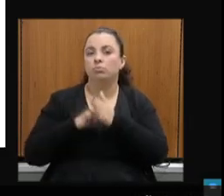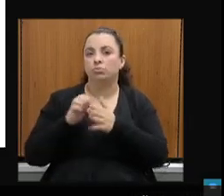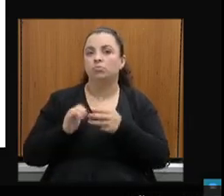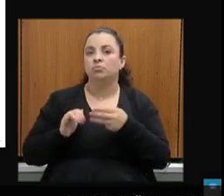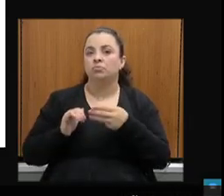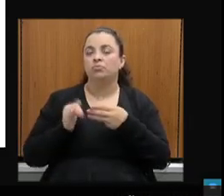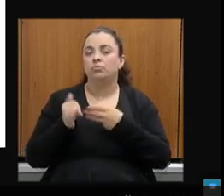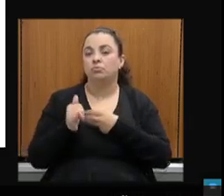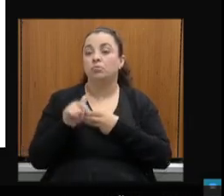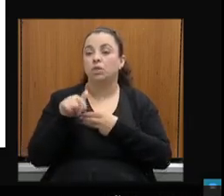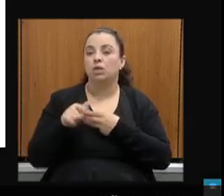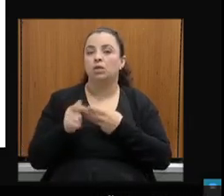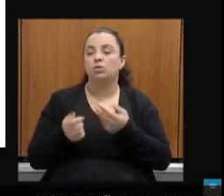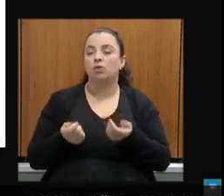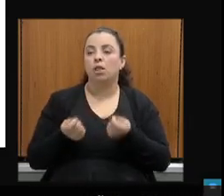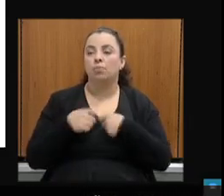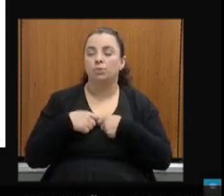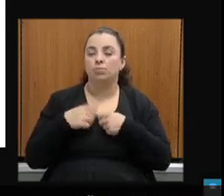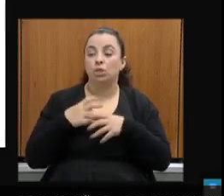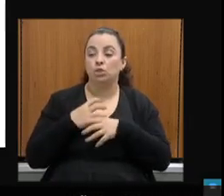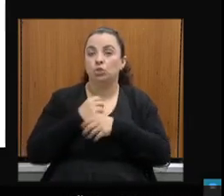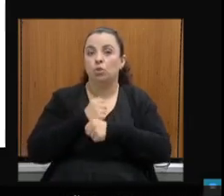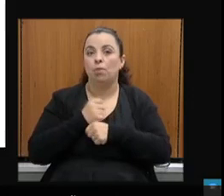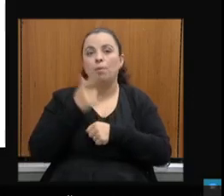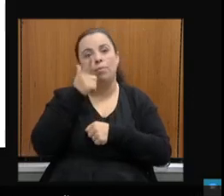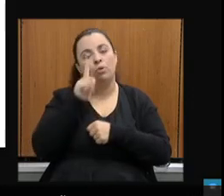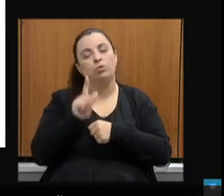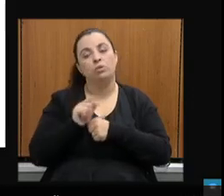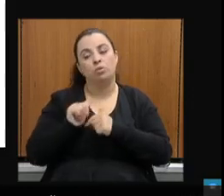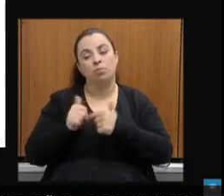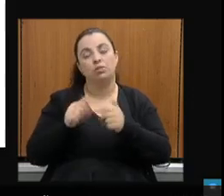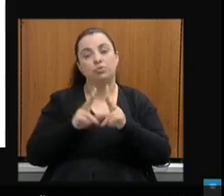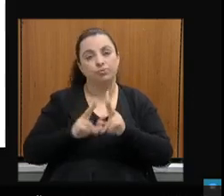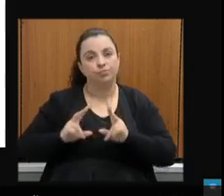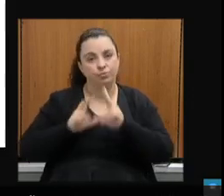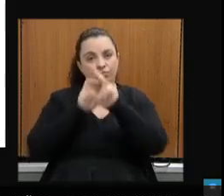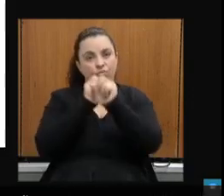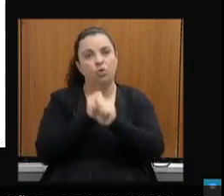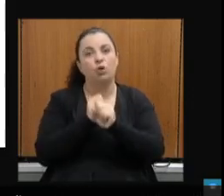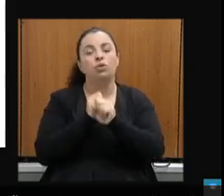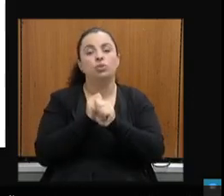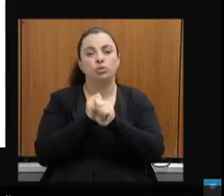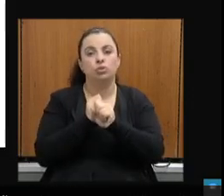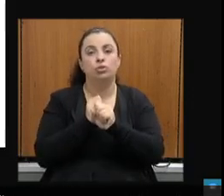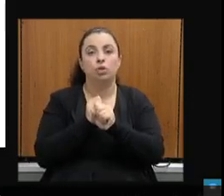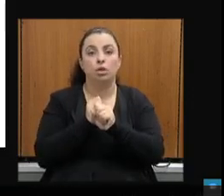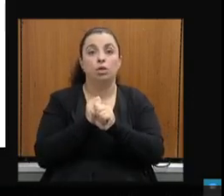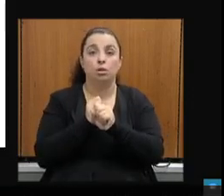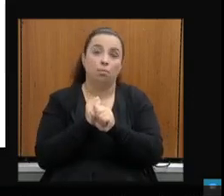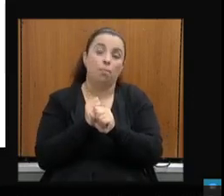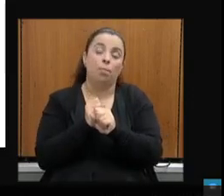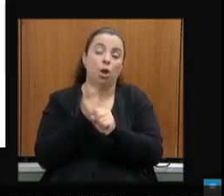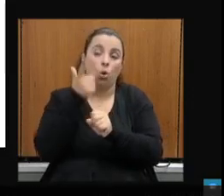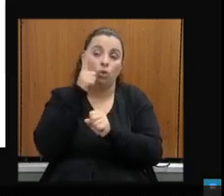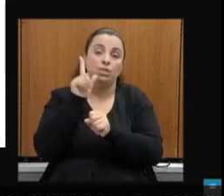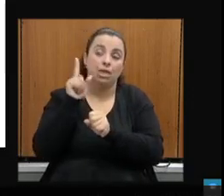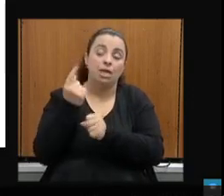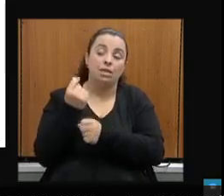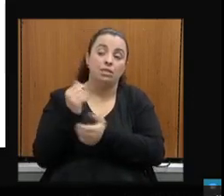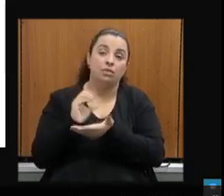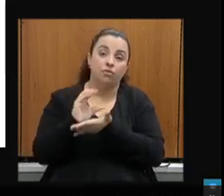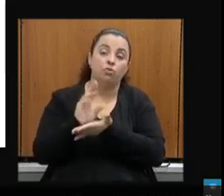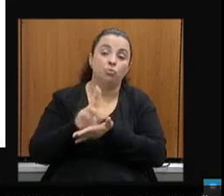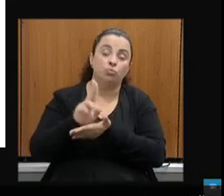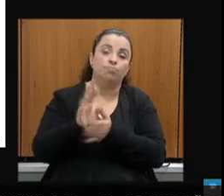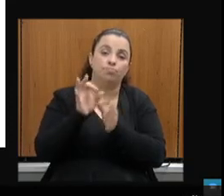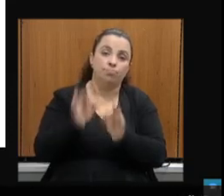somar né para que a gente efetivamente possa ter uma ação forte e fazer Face a esses investimentos que eu comentei do plano de